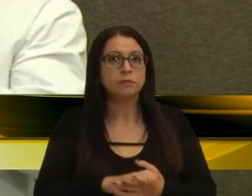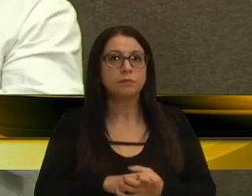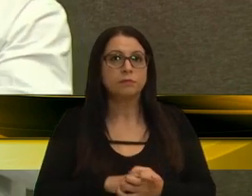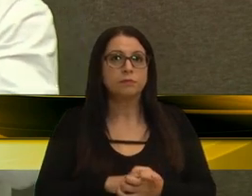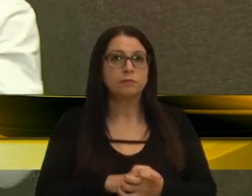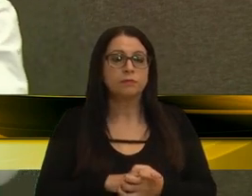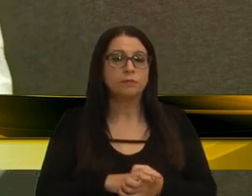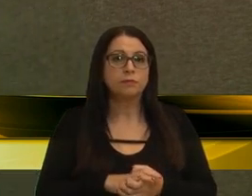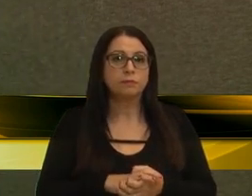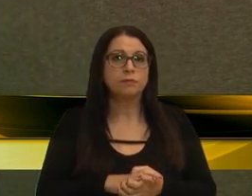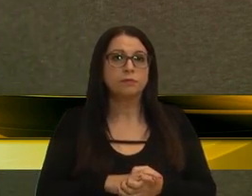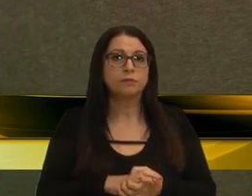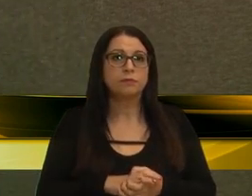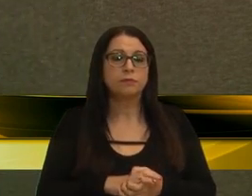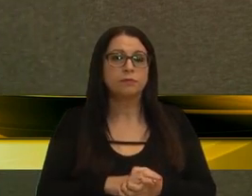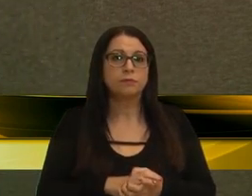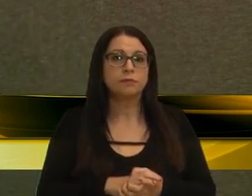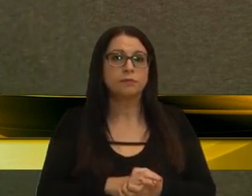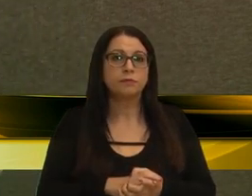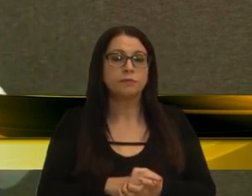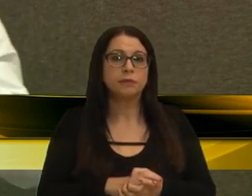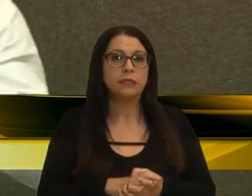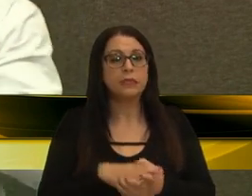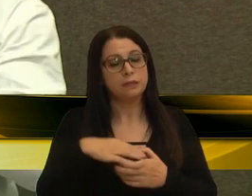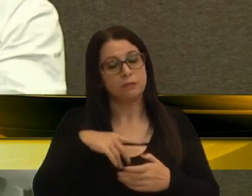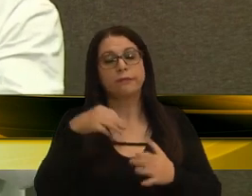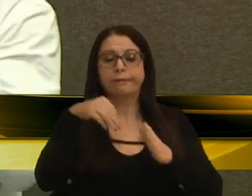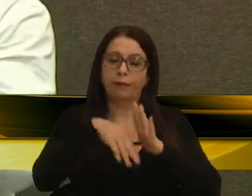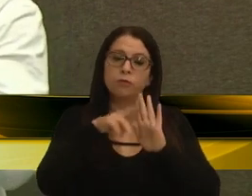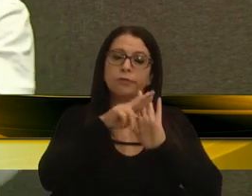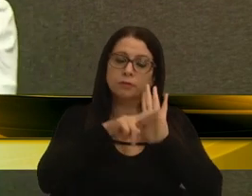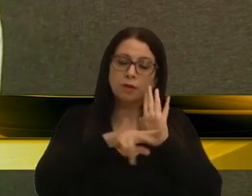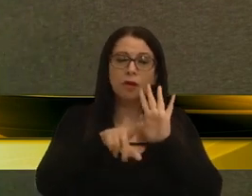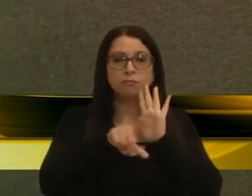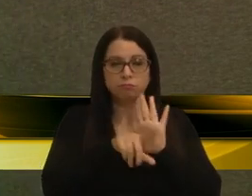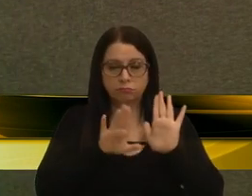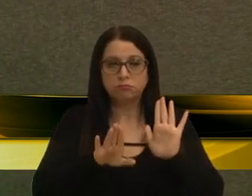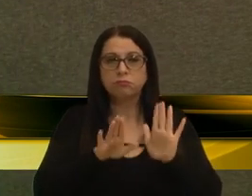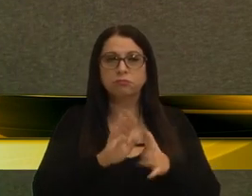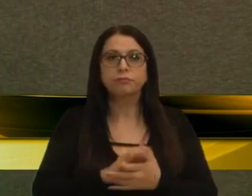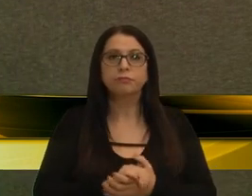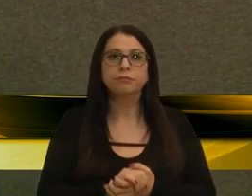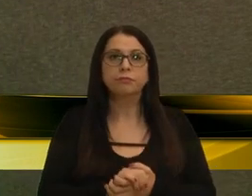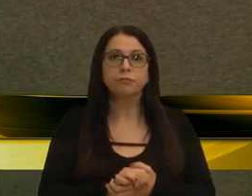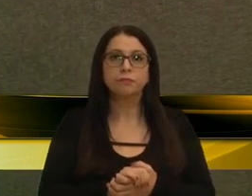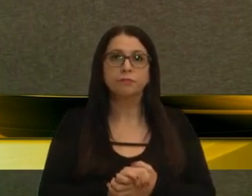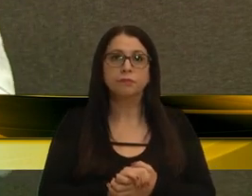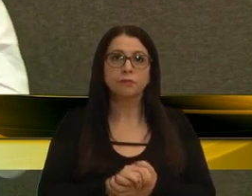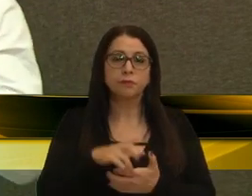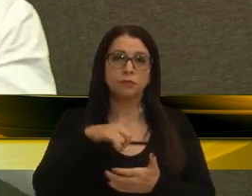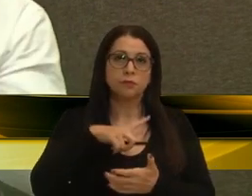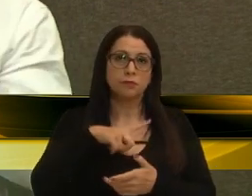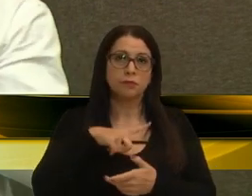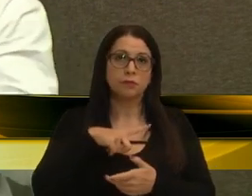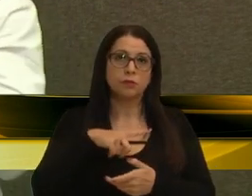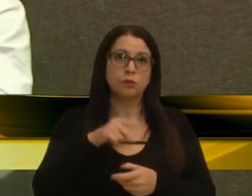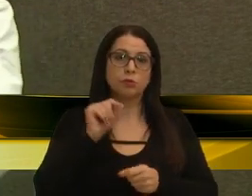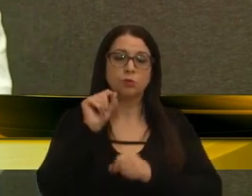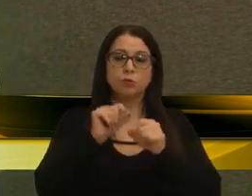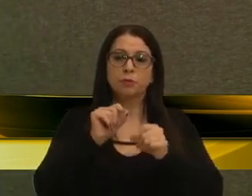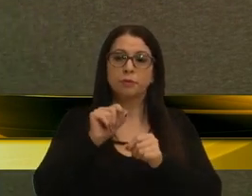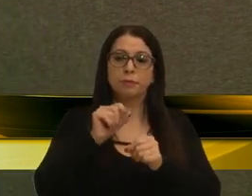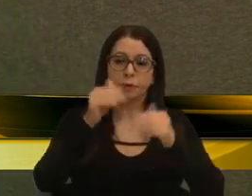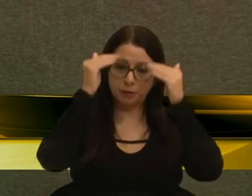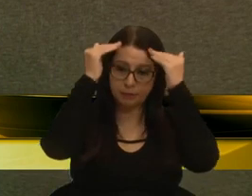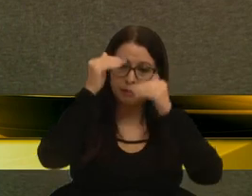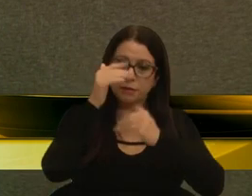um desde que em seguida as regras as legislações vigentes com respeito ao meio ambiente com o